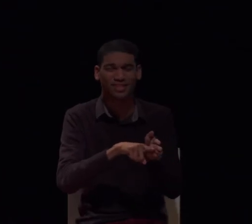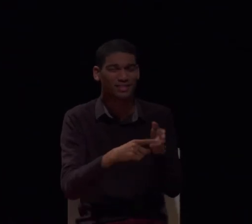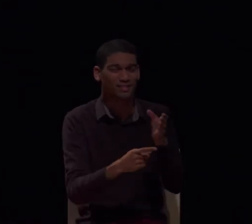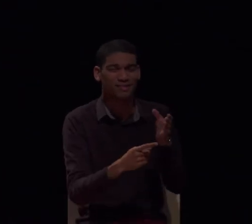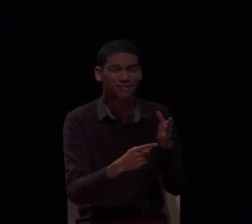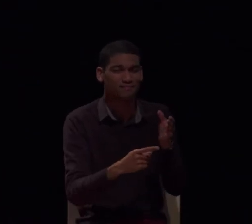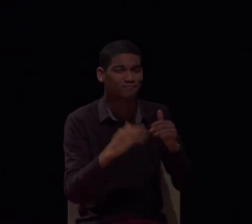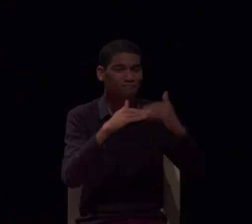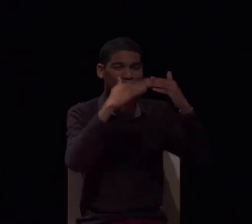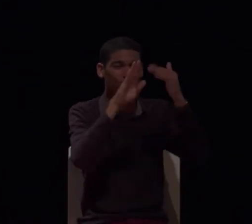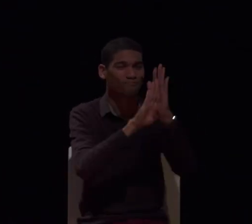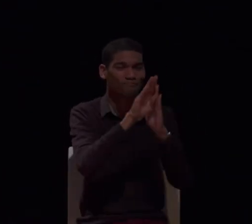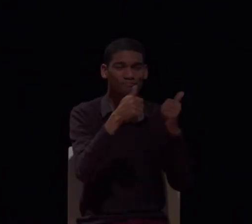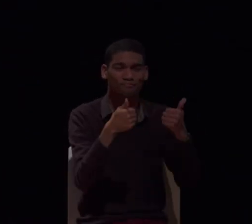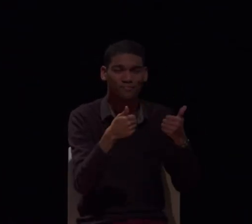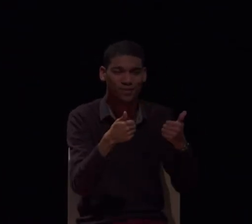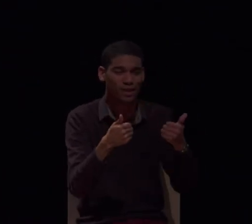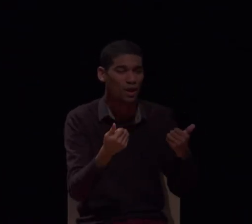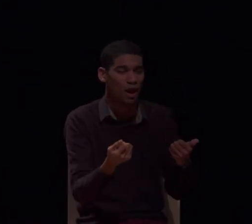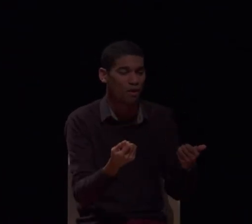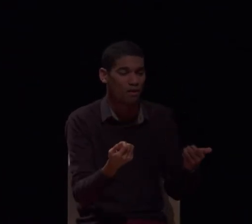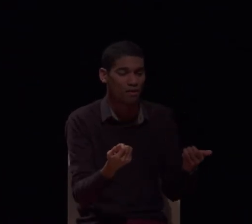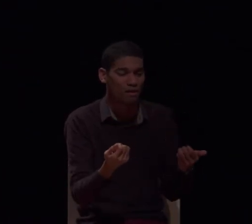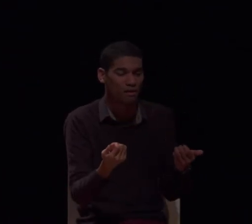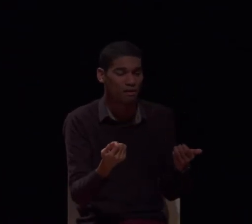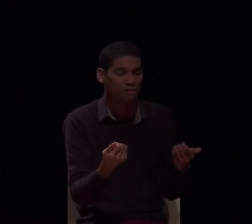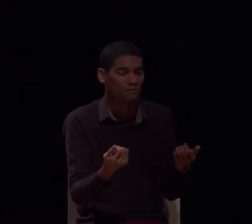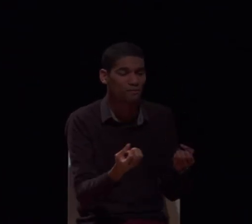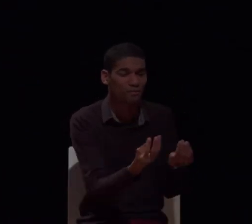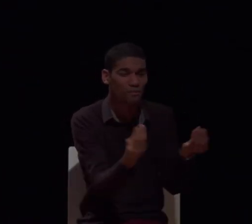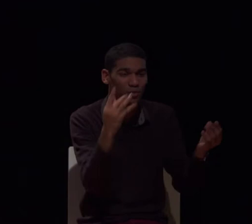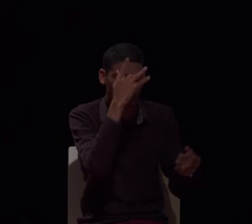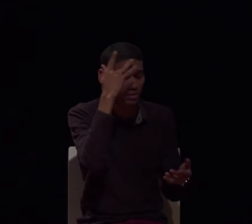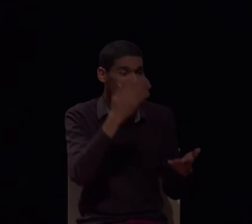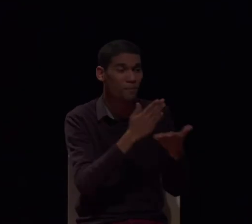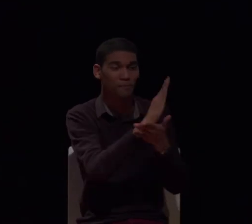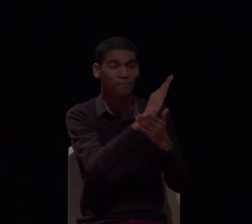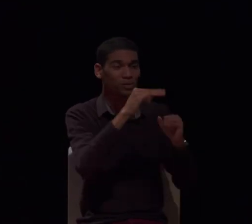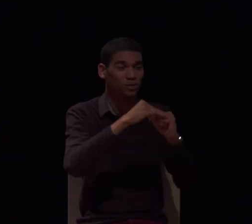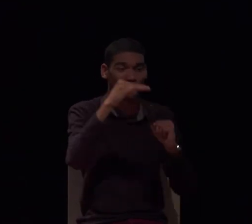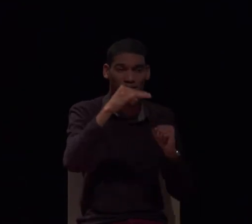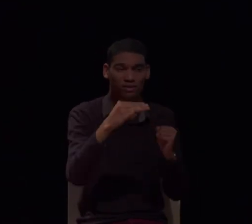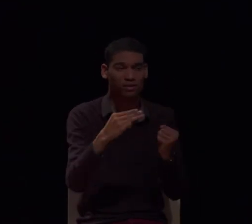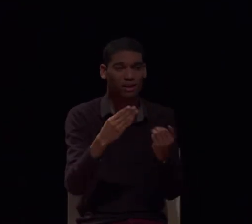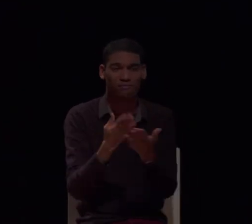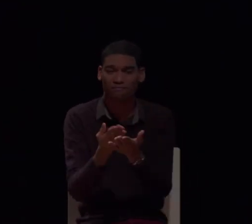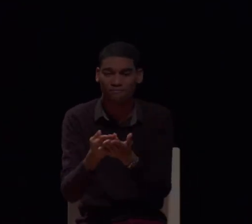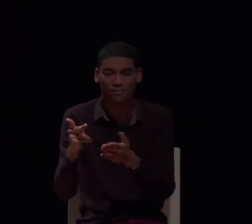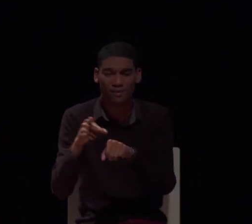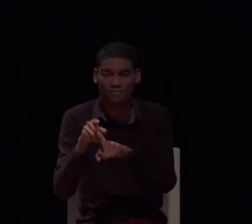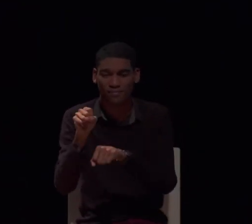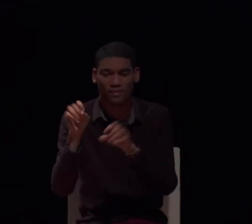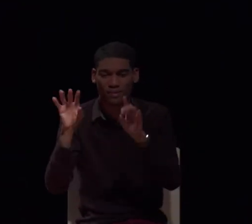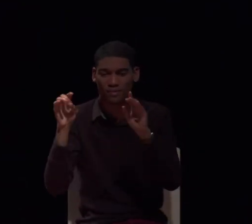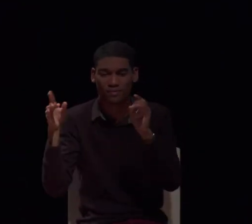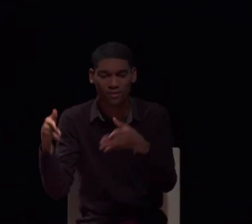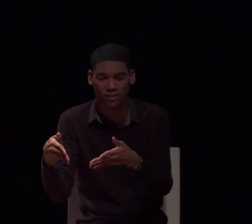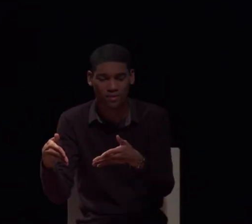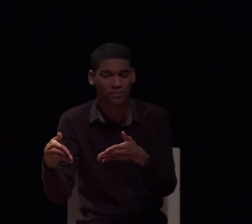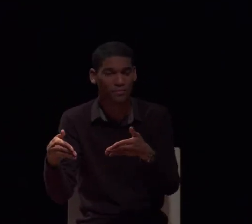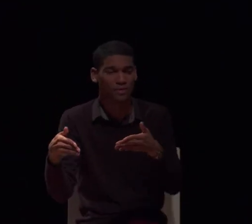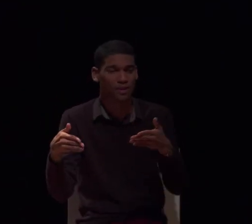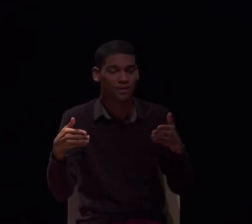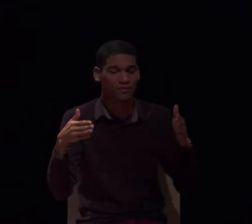fica muito feliz que teve gente que passou no mestrado gente que foi fazer especialização e foram fazer isso trabalhando com o